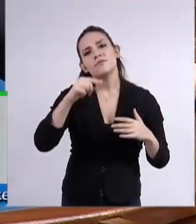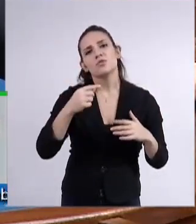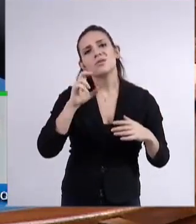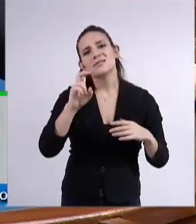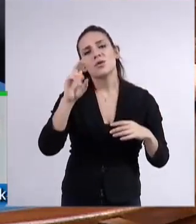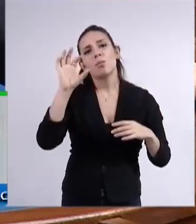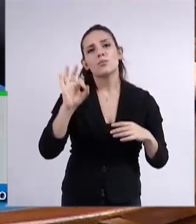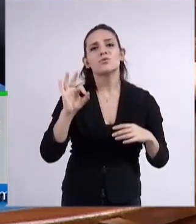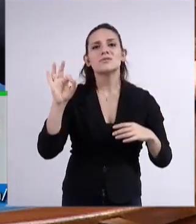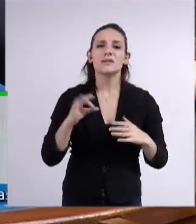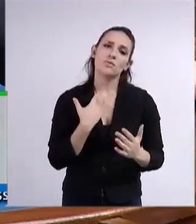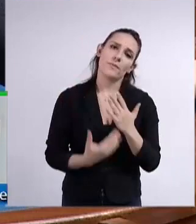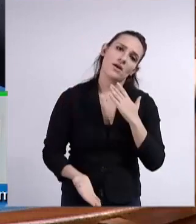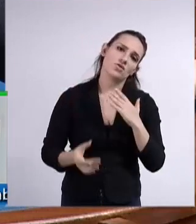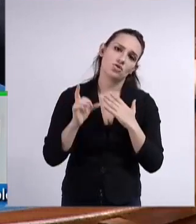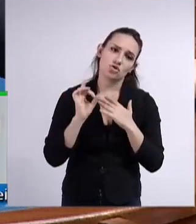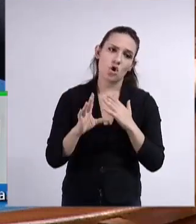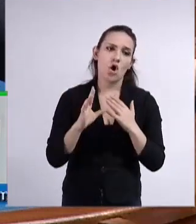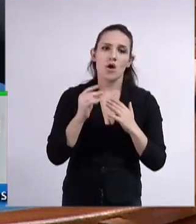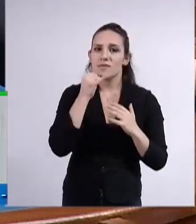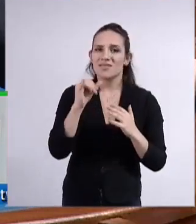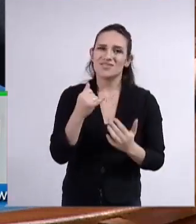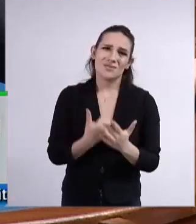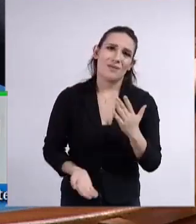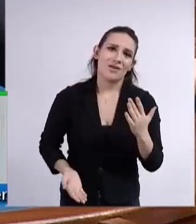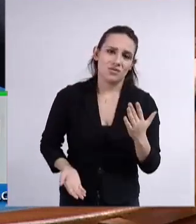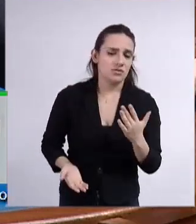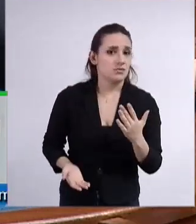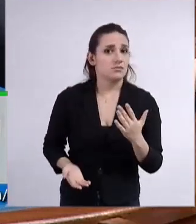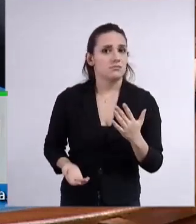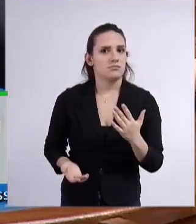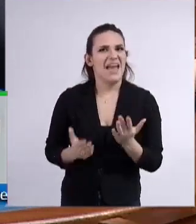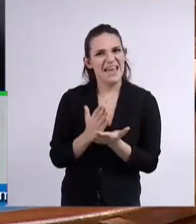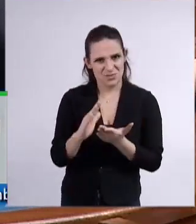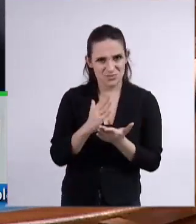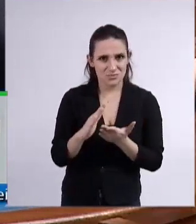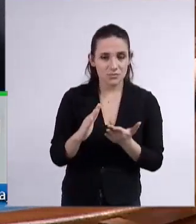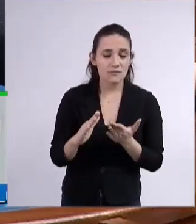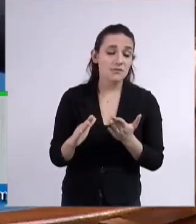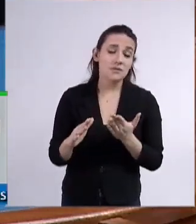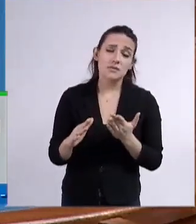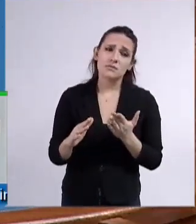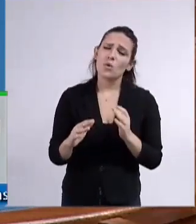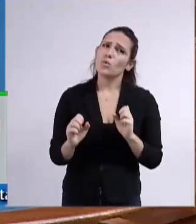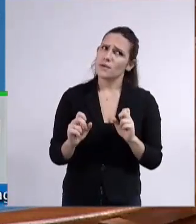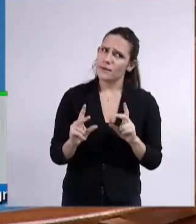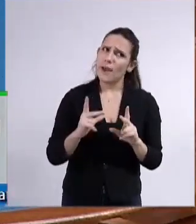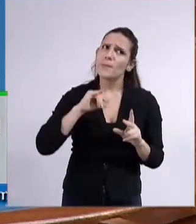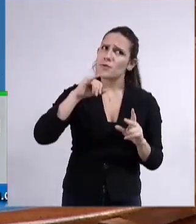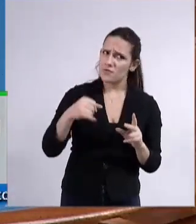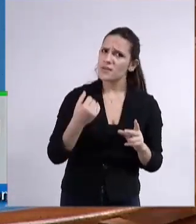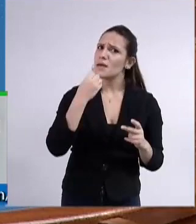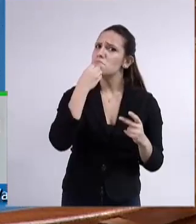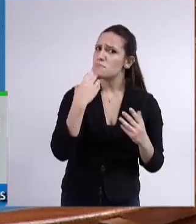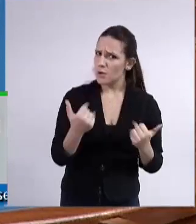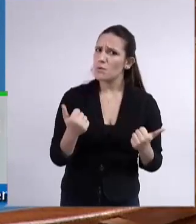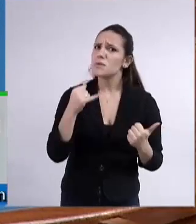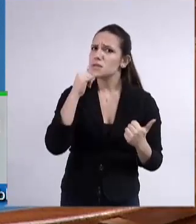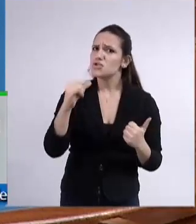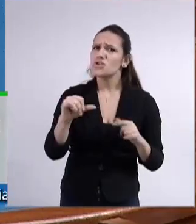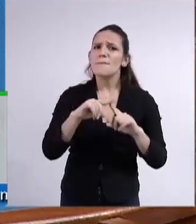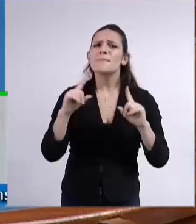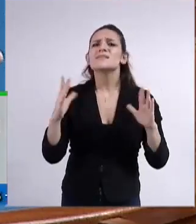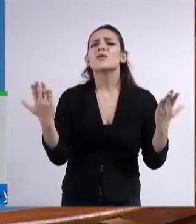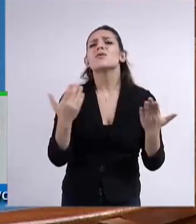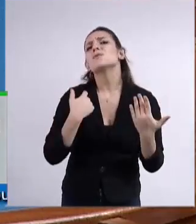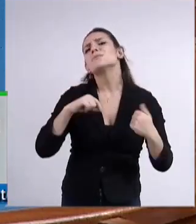são dados e informações que nós temos agora que nos debruçarmos. E aí é muito importante, senhor presidente,